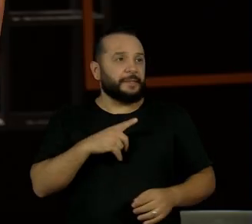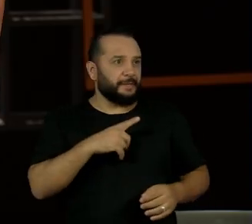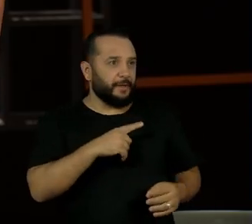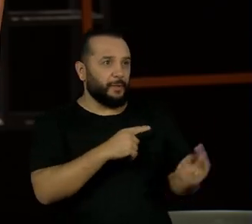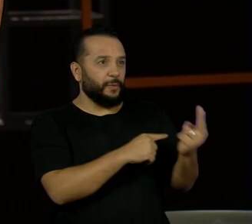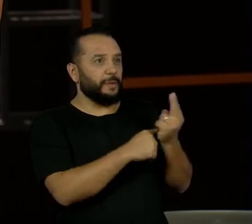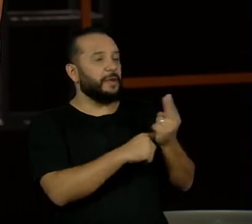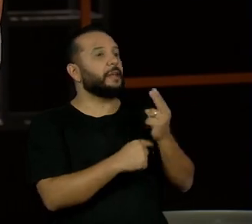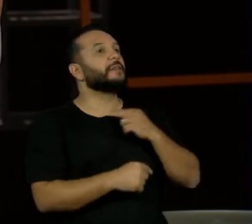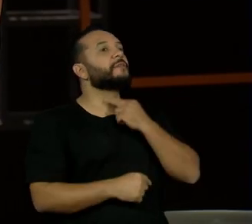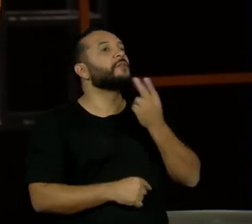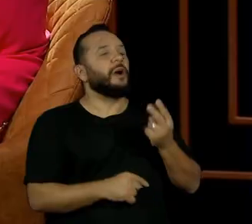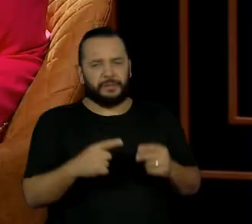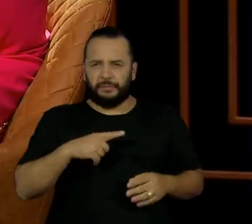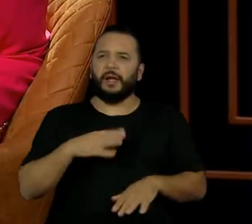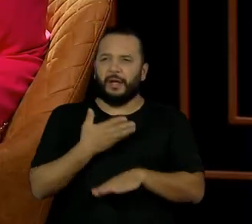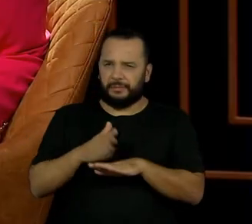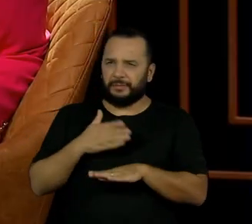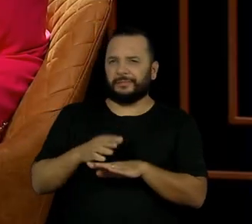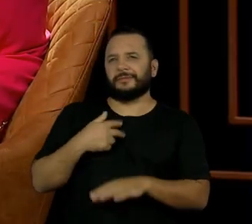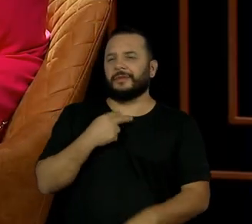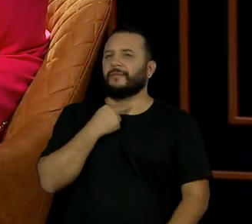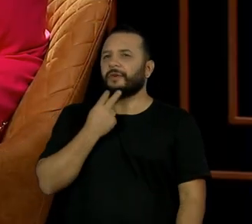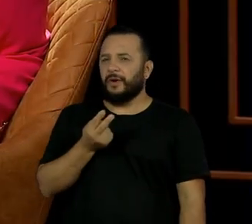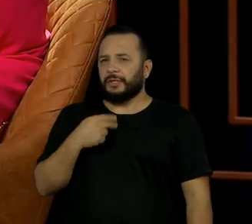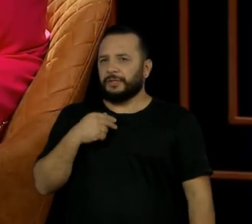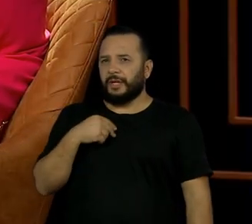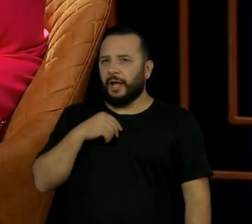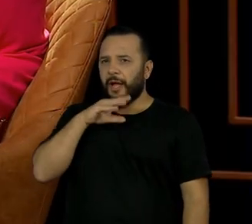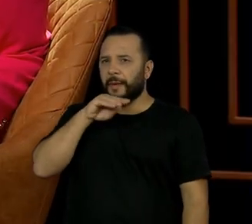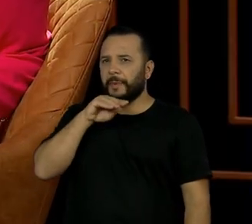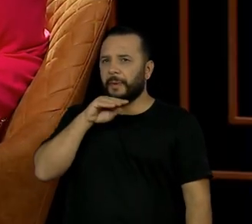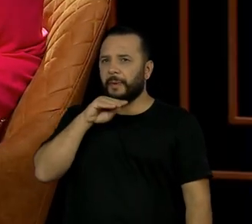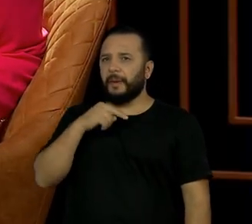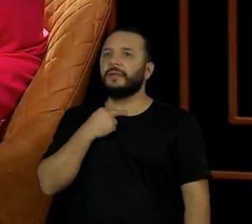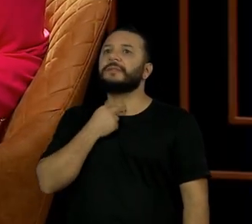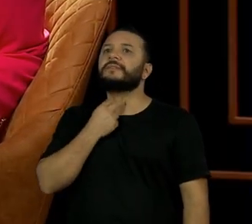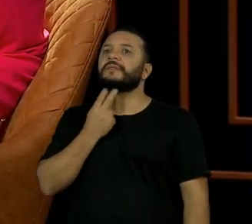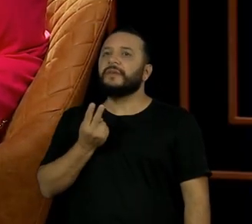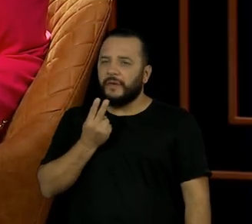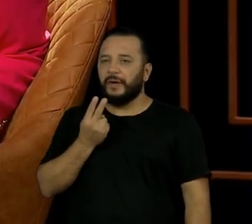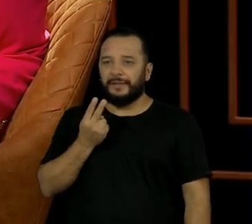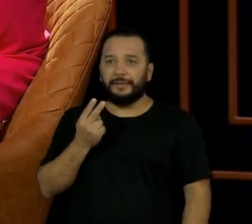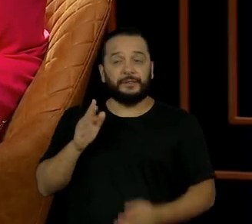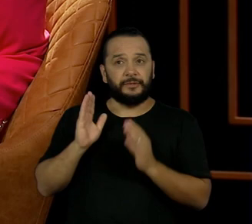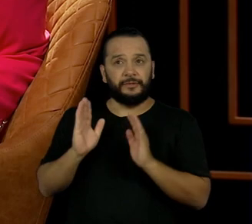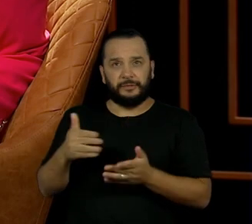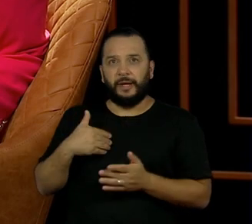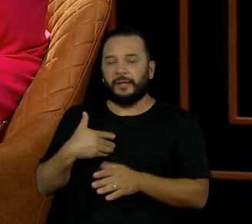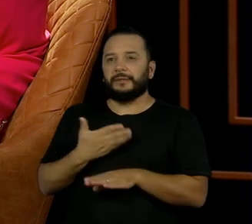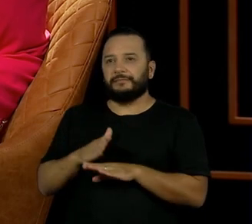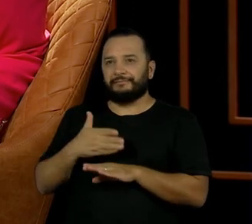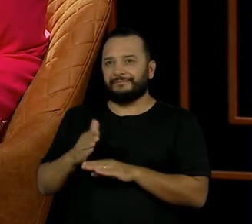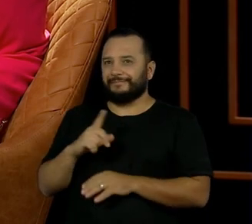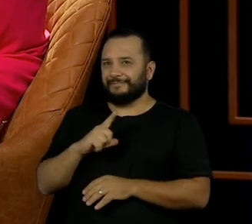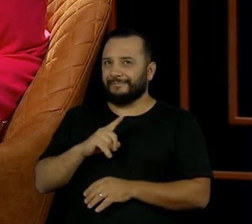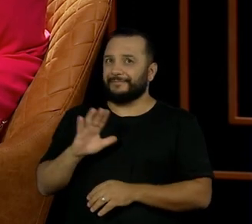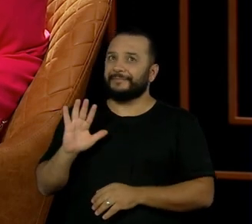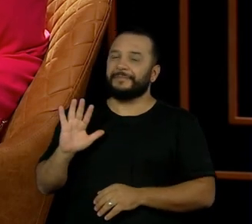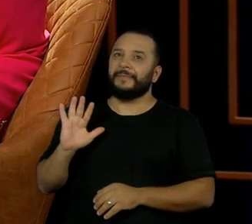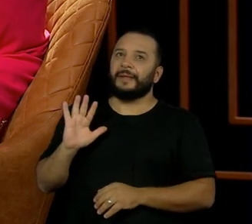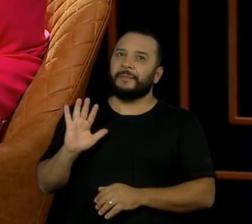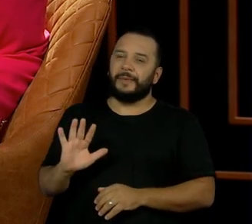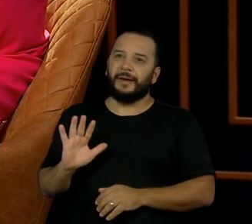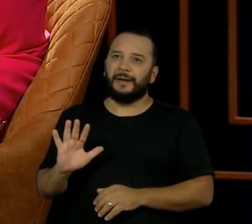Você tem alguma coisa especial sim um exercício para aquecer e para desaquecer mas